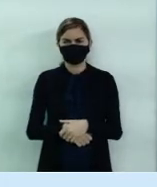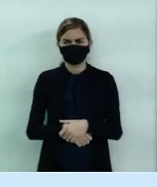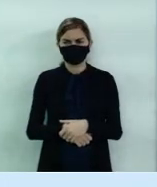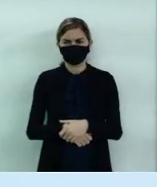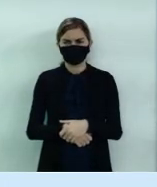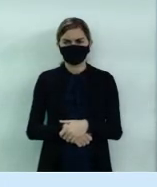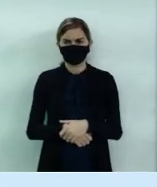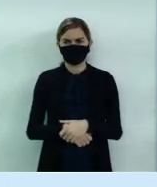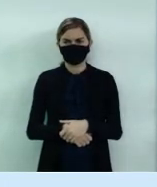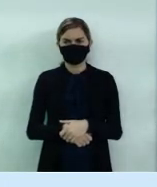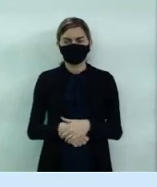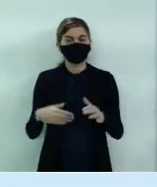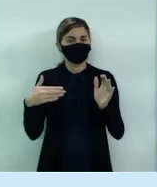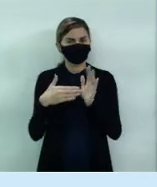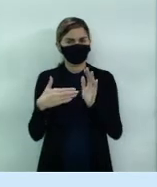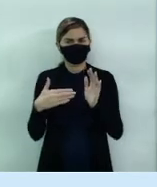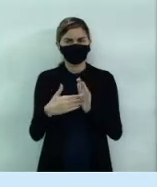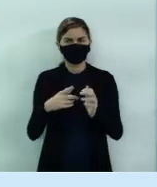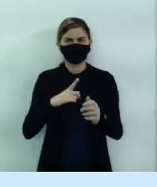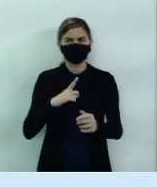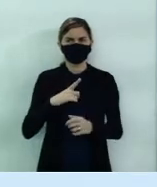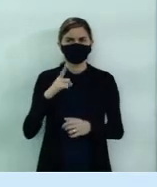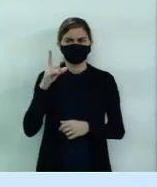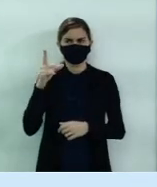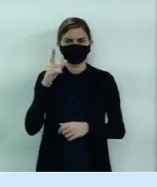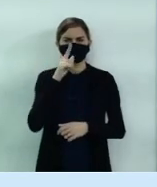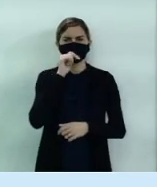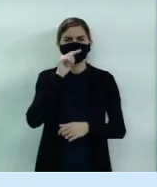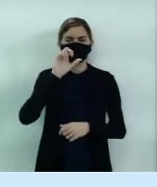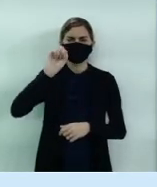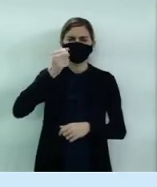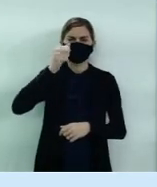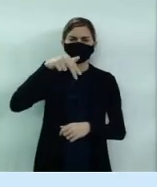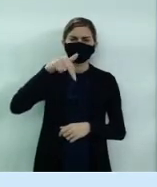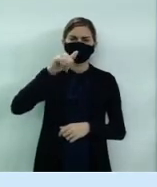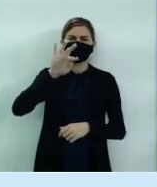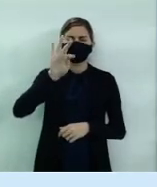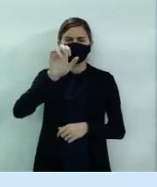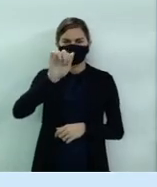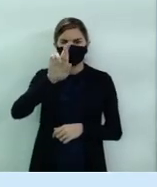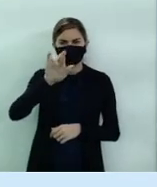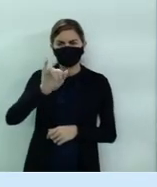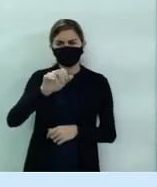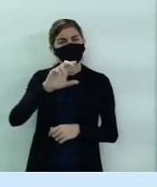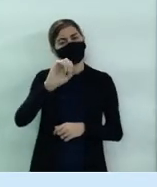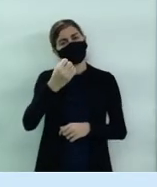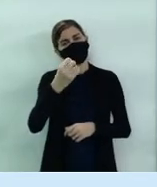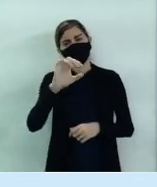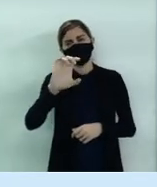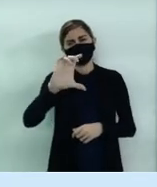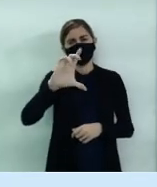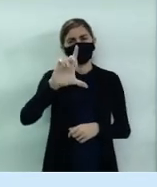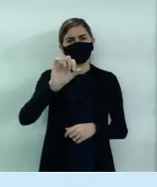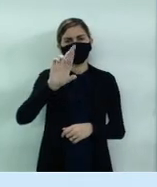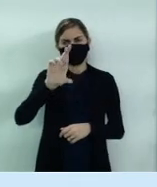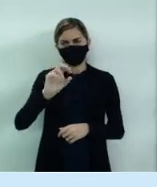É legal. E por último, eu tenho aqui água sanitária, ou se você quiser colocar cloro, você também